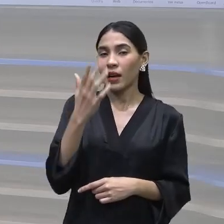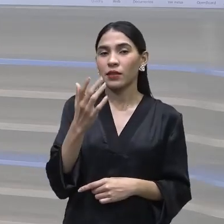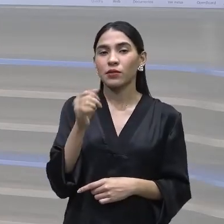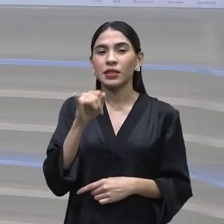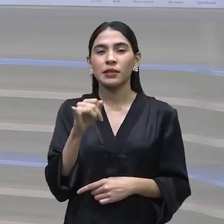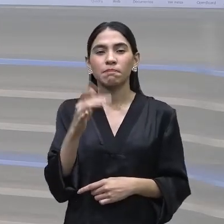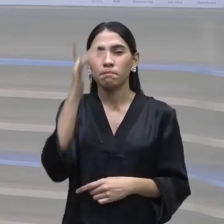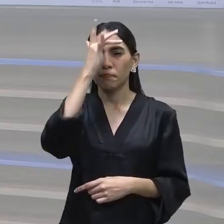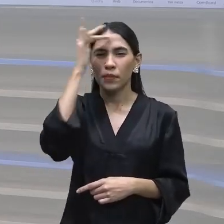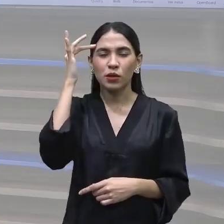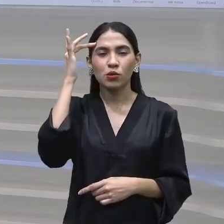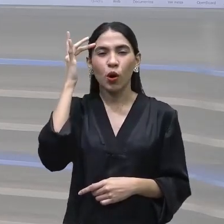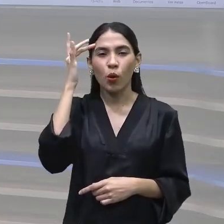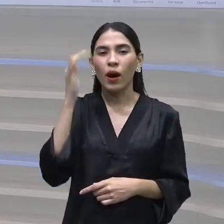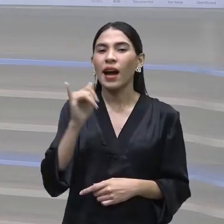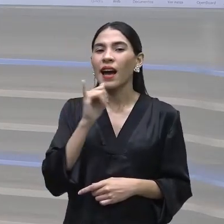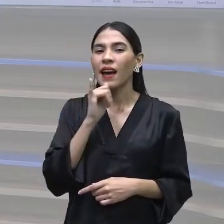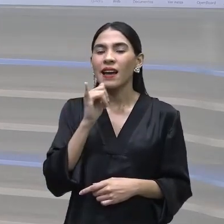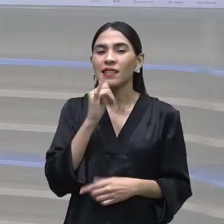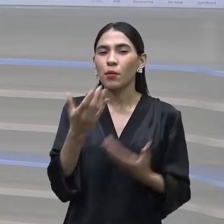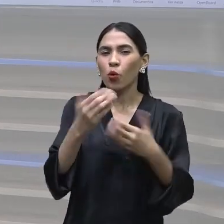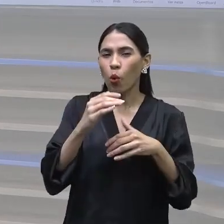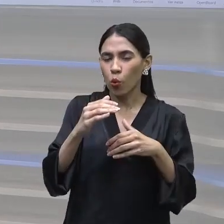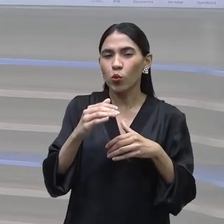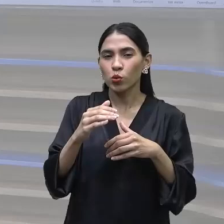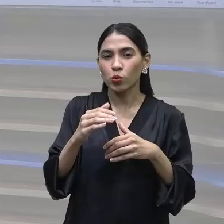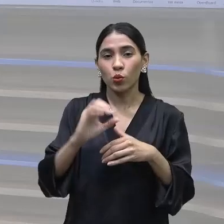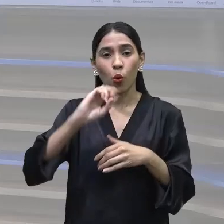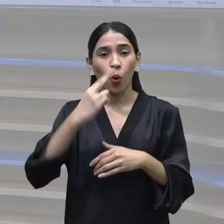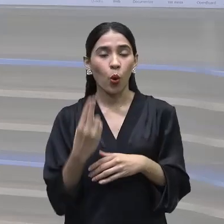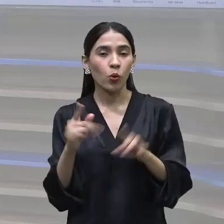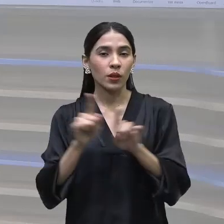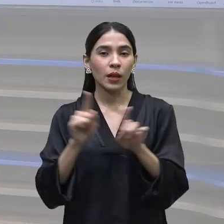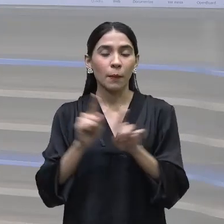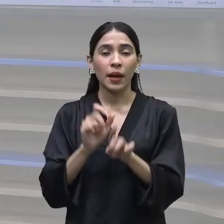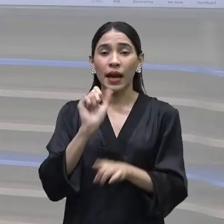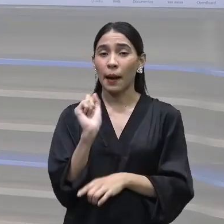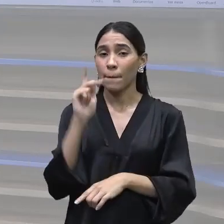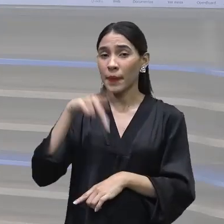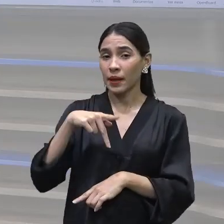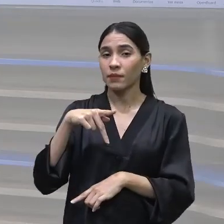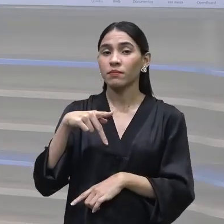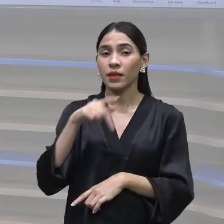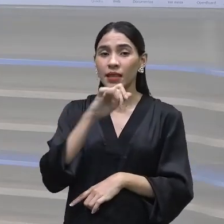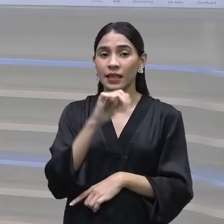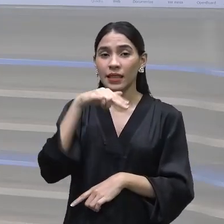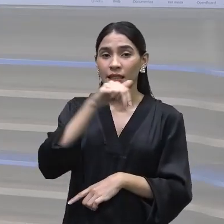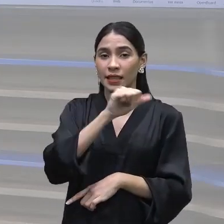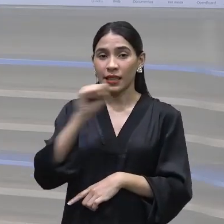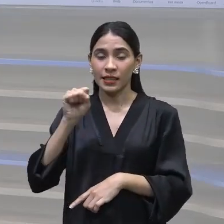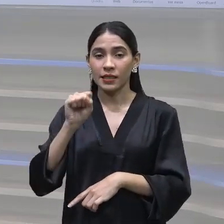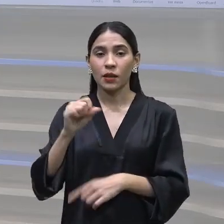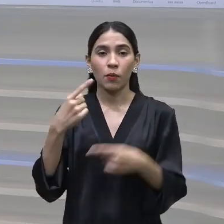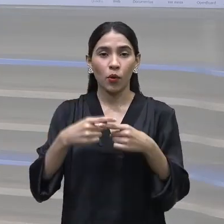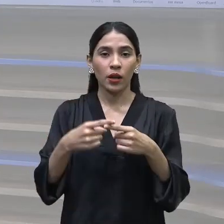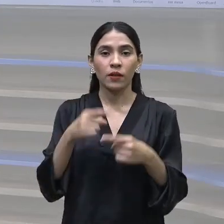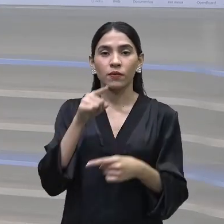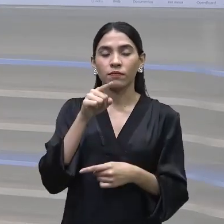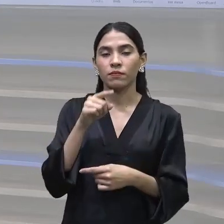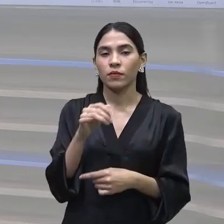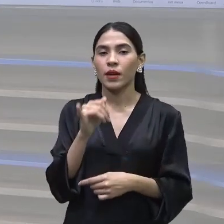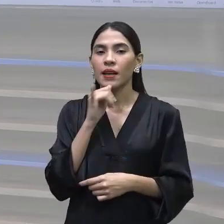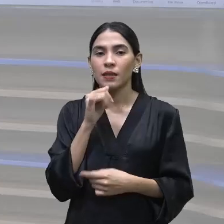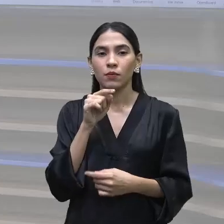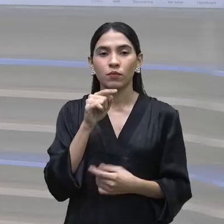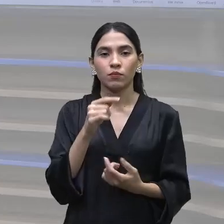público, principalmente, ou pensionista do INSS. Por quê? Porque você tem o valor, vamos supor que